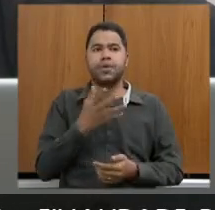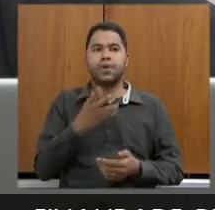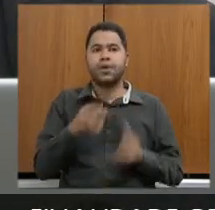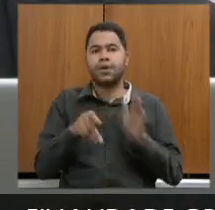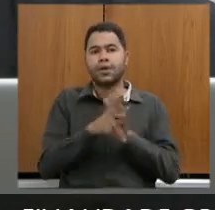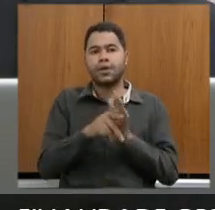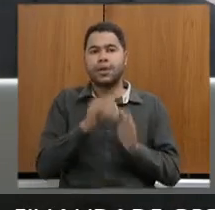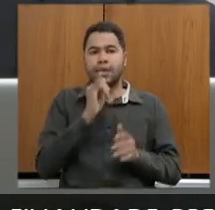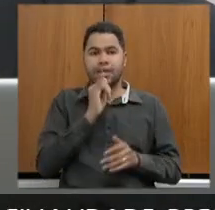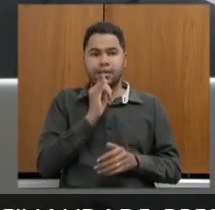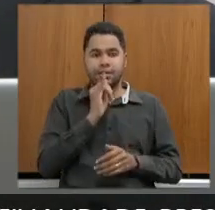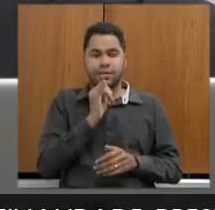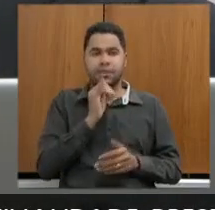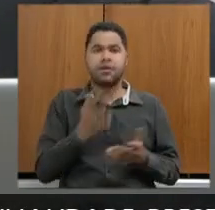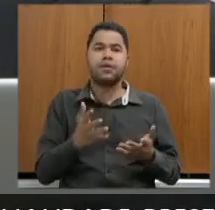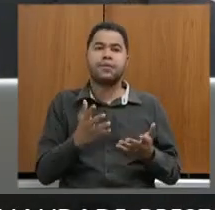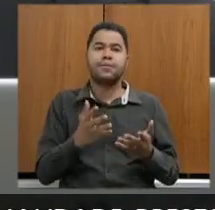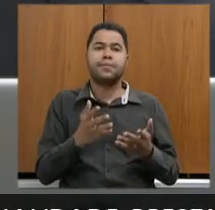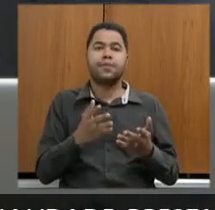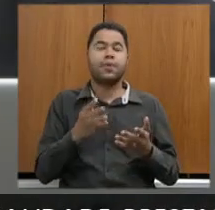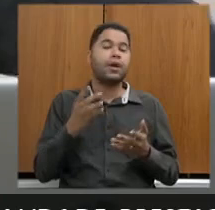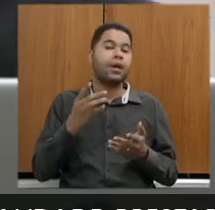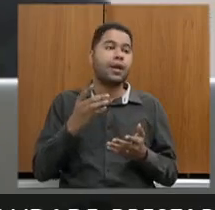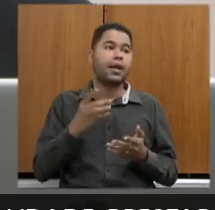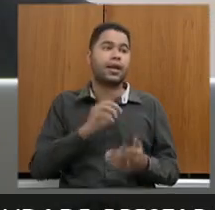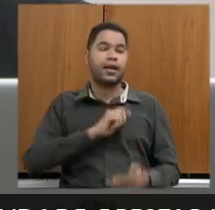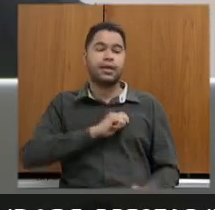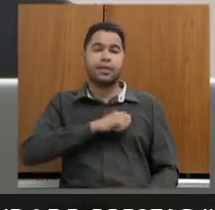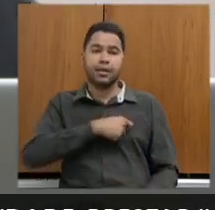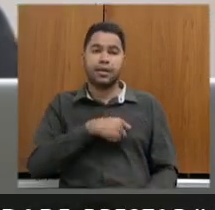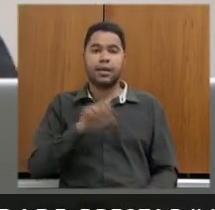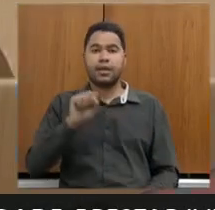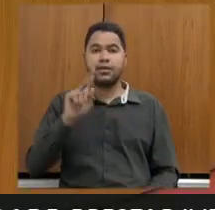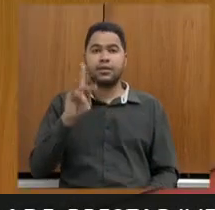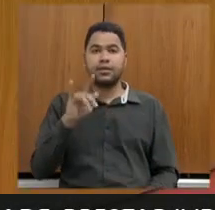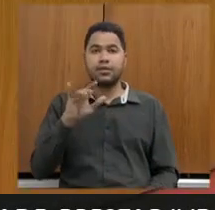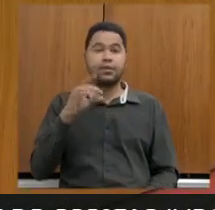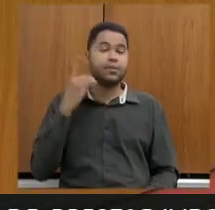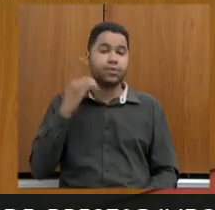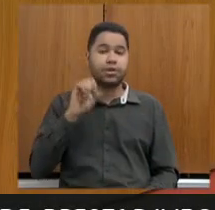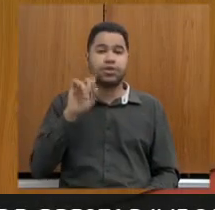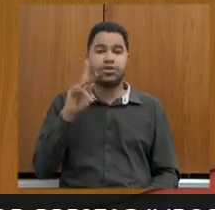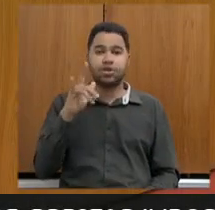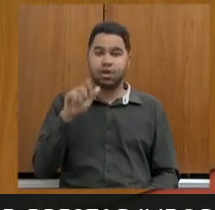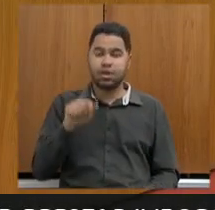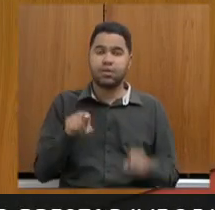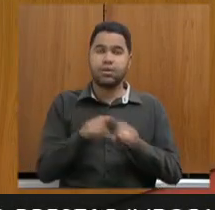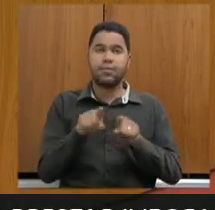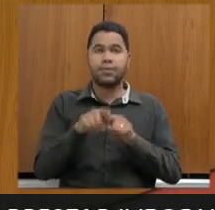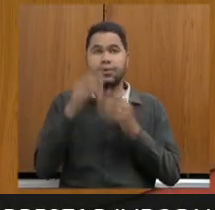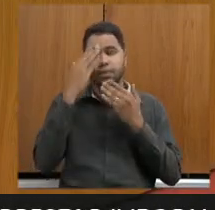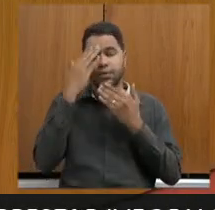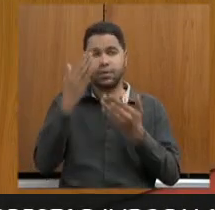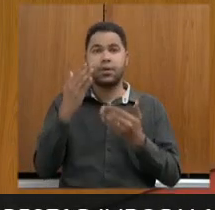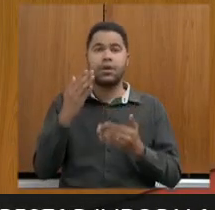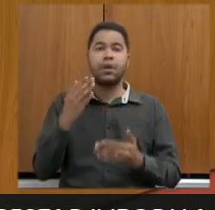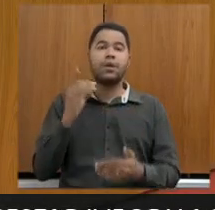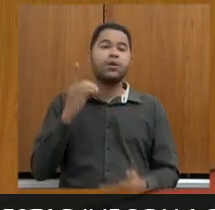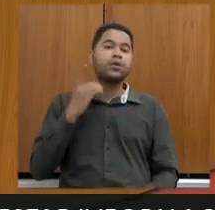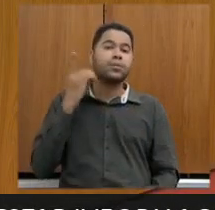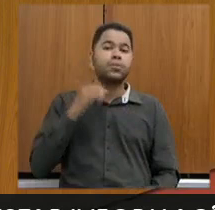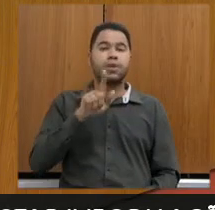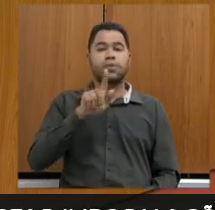excedentes assim como foi feito pela deputada delegada Sheila e por esse deputado e agradecemos a participação do deputado Gustavo